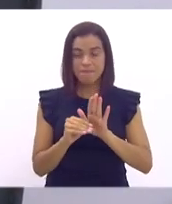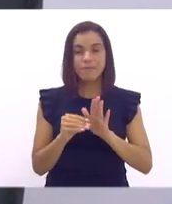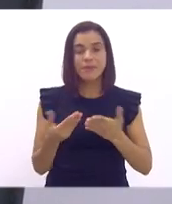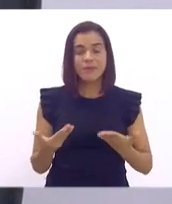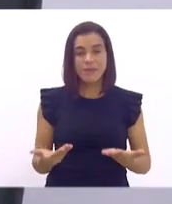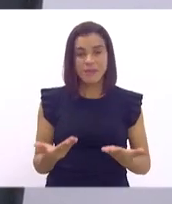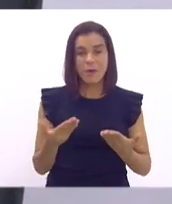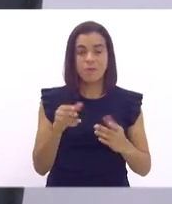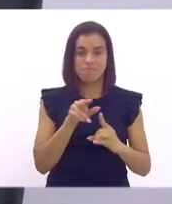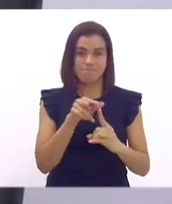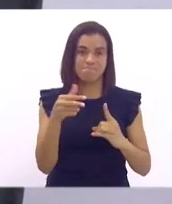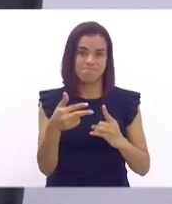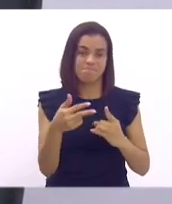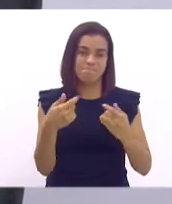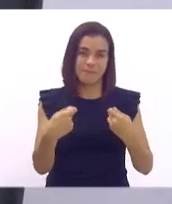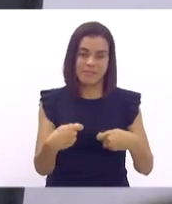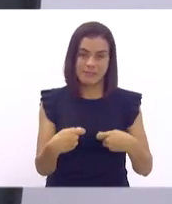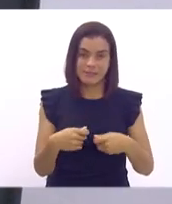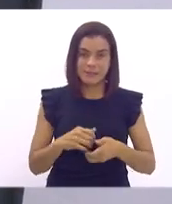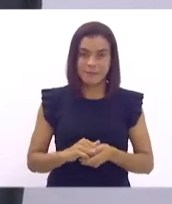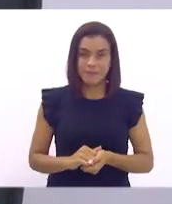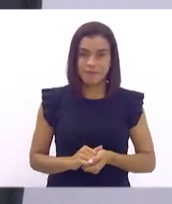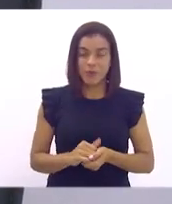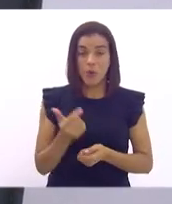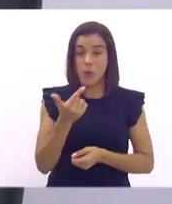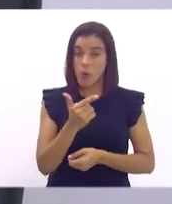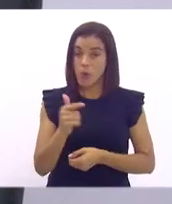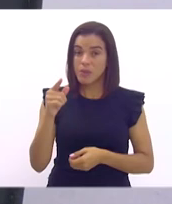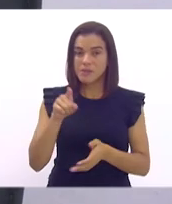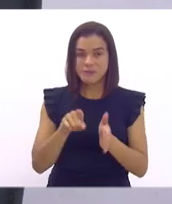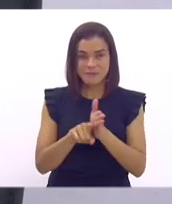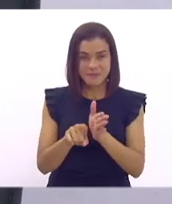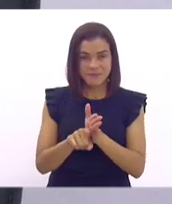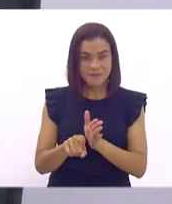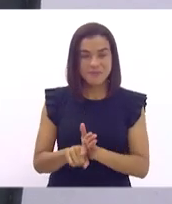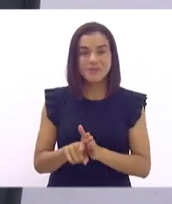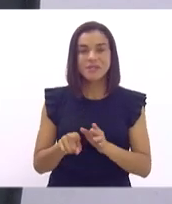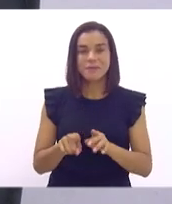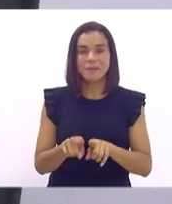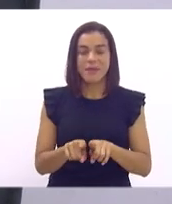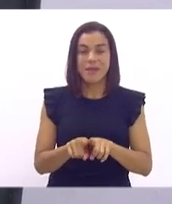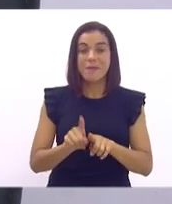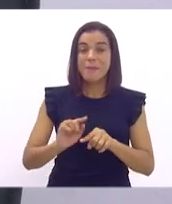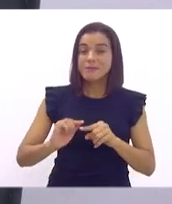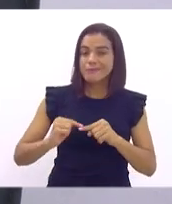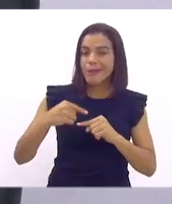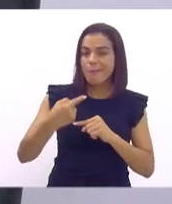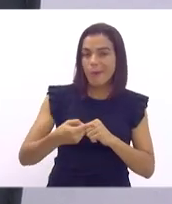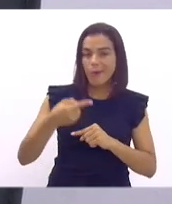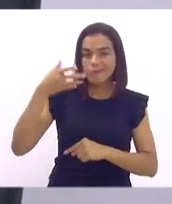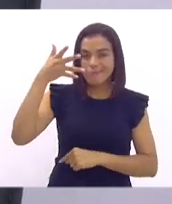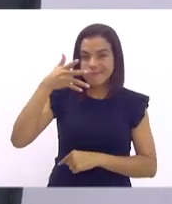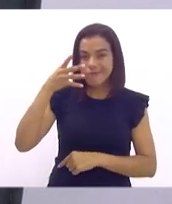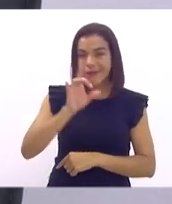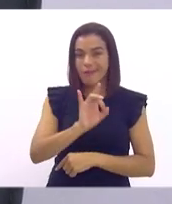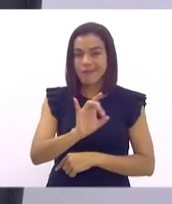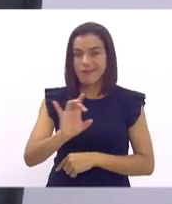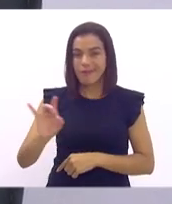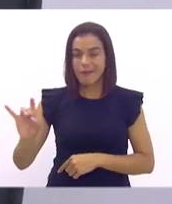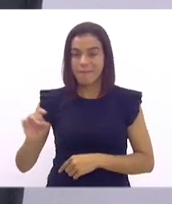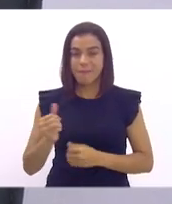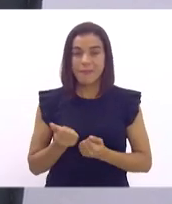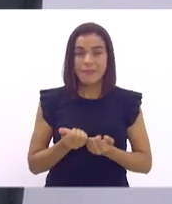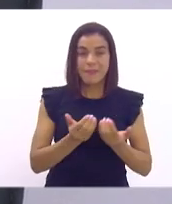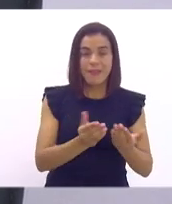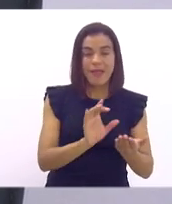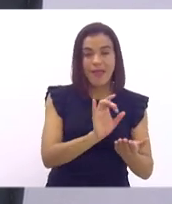fosse nesse olhar. E aí já, e outras perguntas virão após a explanação, nós estamos concedendo aqui 20